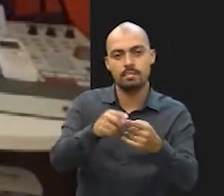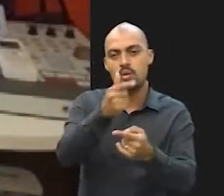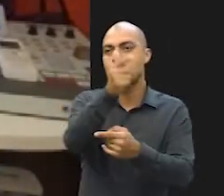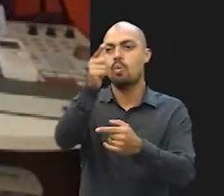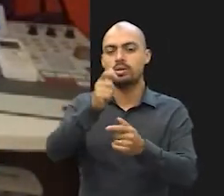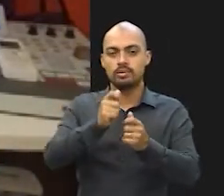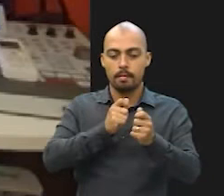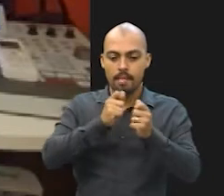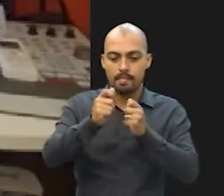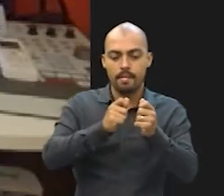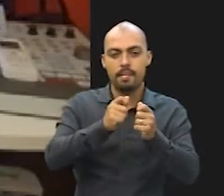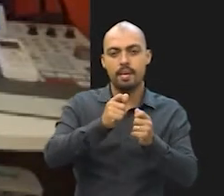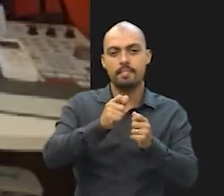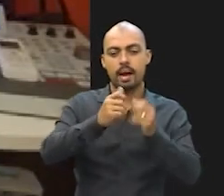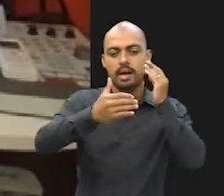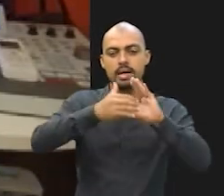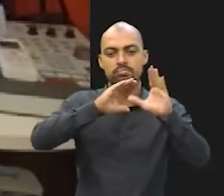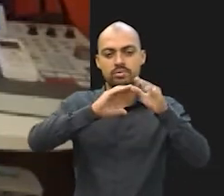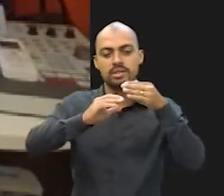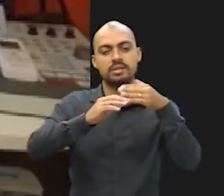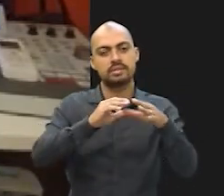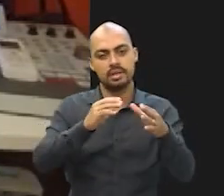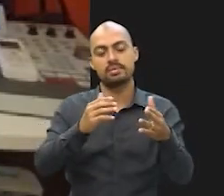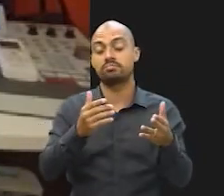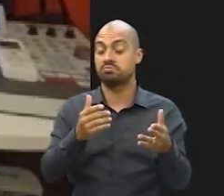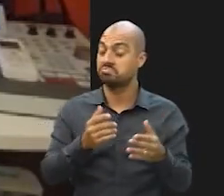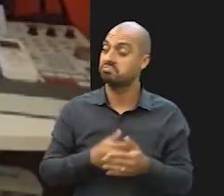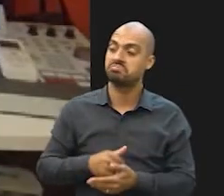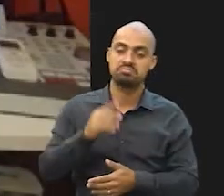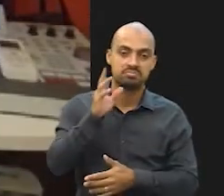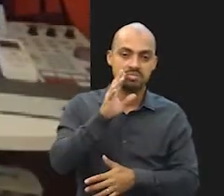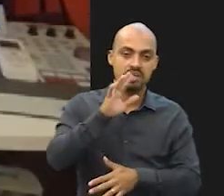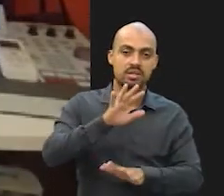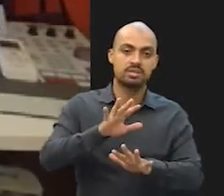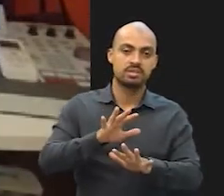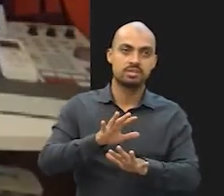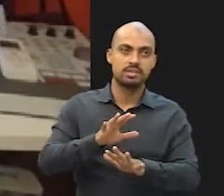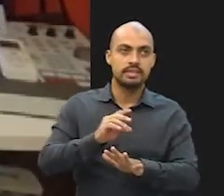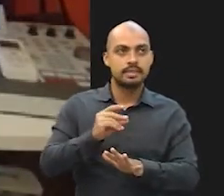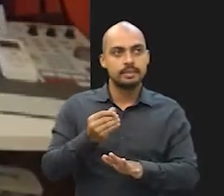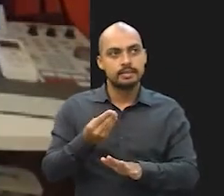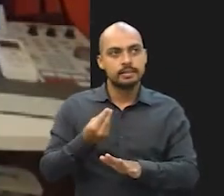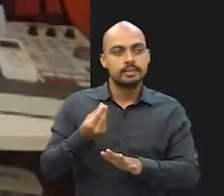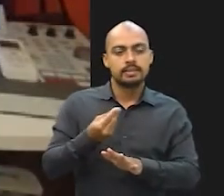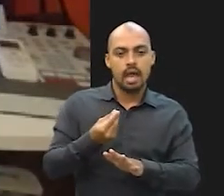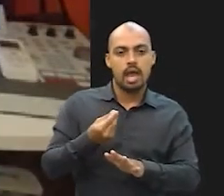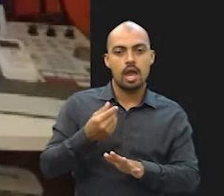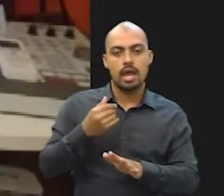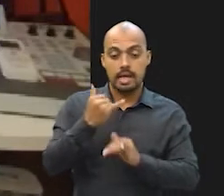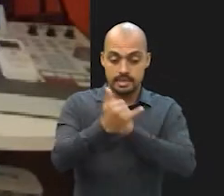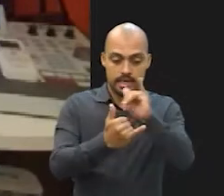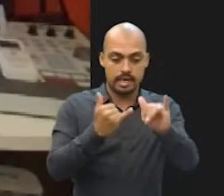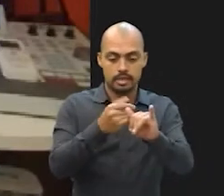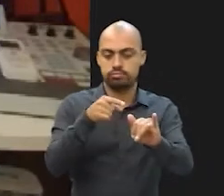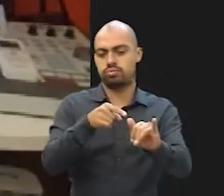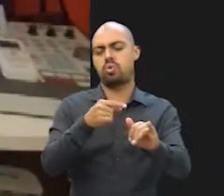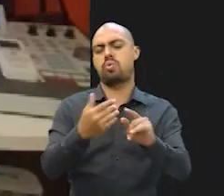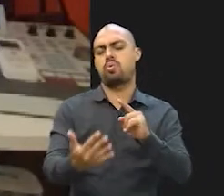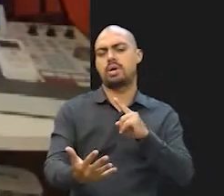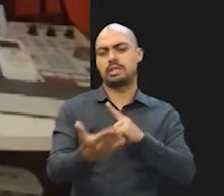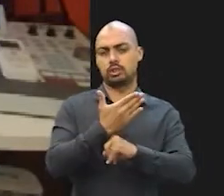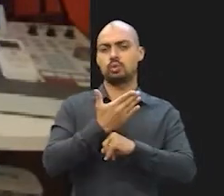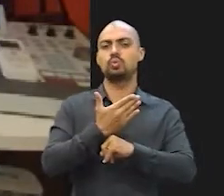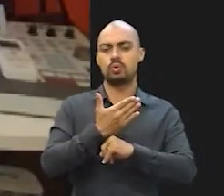para cantar naquilo que ele está produzindo também, né, cara? E eu acho que a internet ajudou isso a